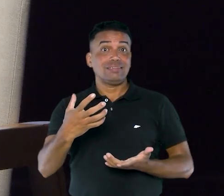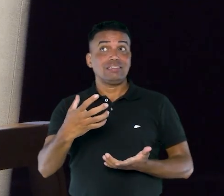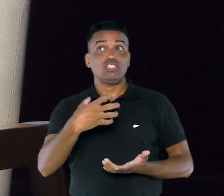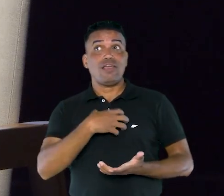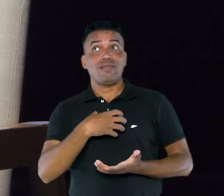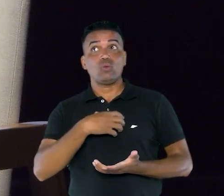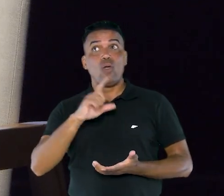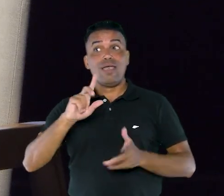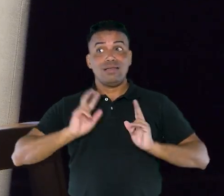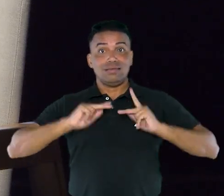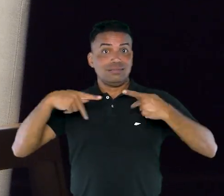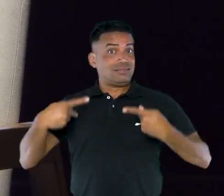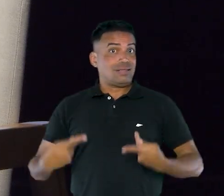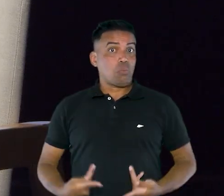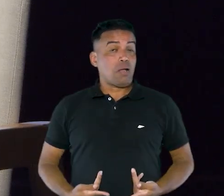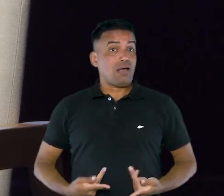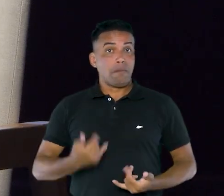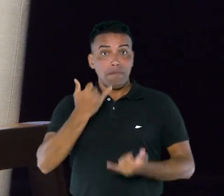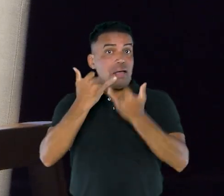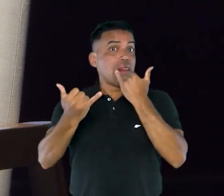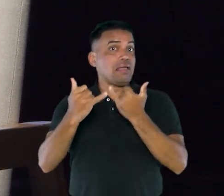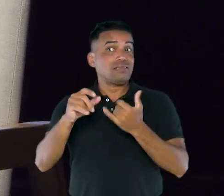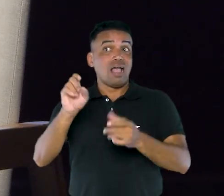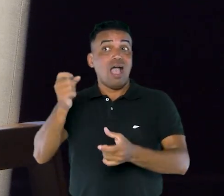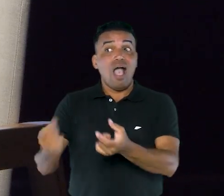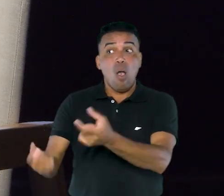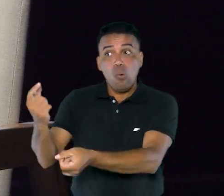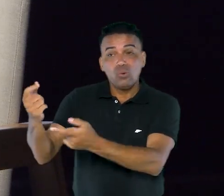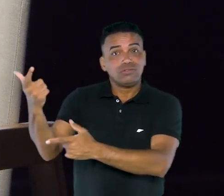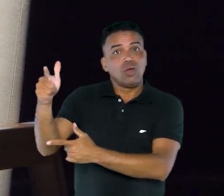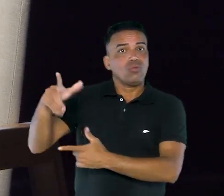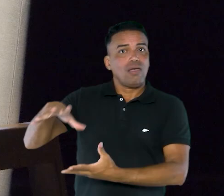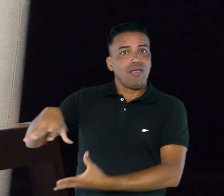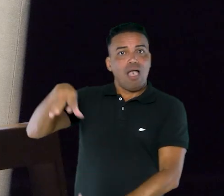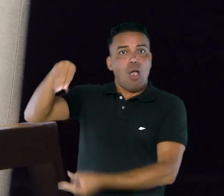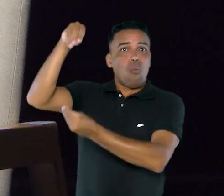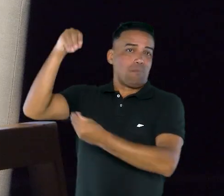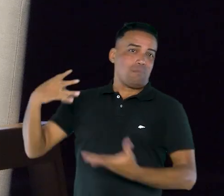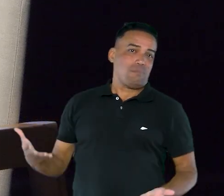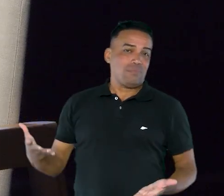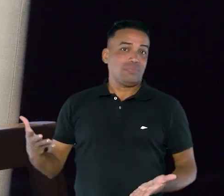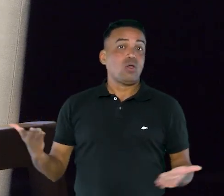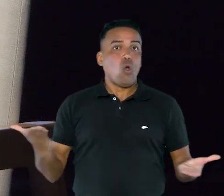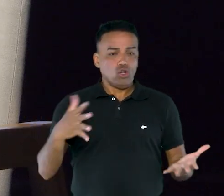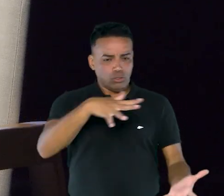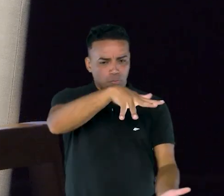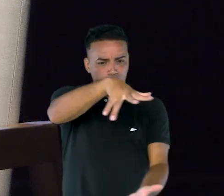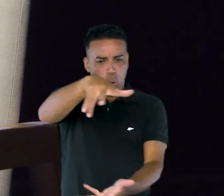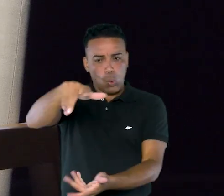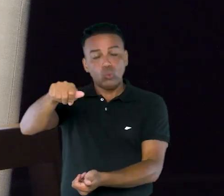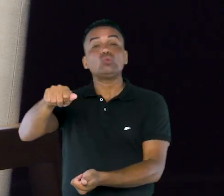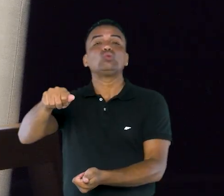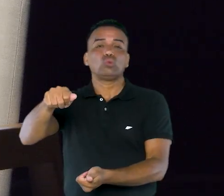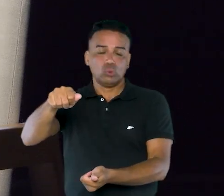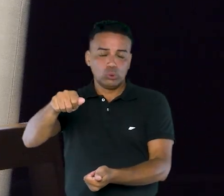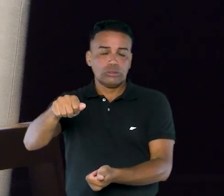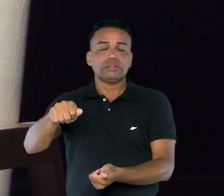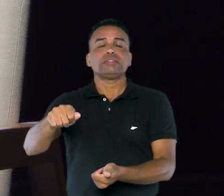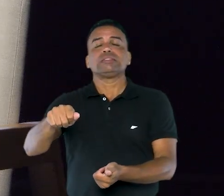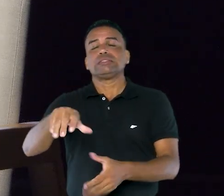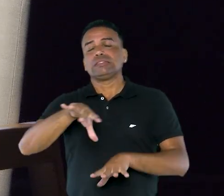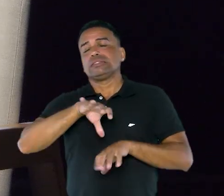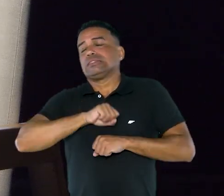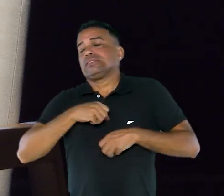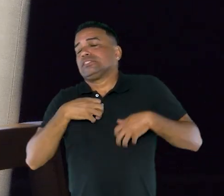seres da nossa espécie que continuam parecendo que não têm alma. Então, a gente vive realmente num mundo que causa profunda angústia, mas a